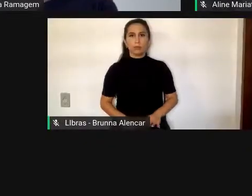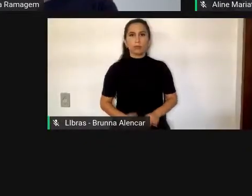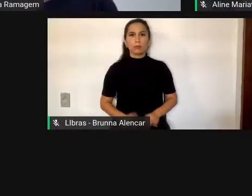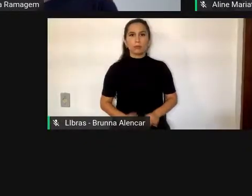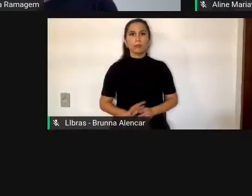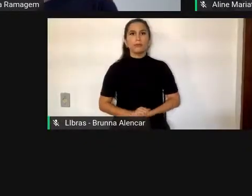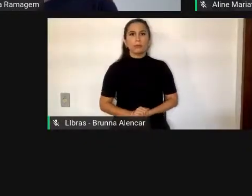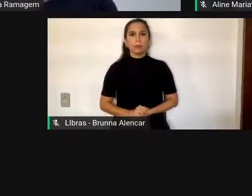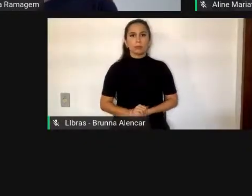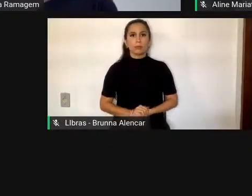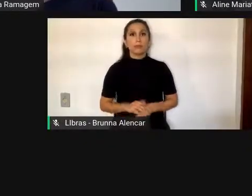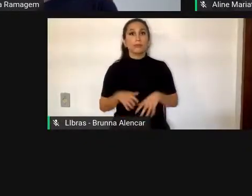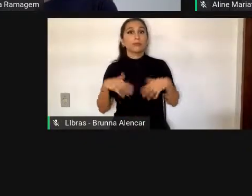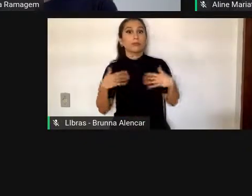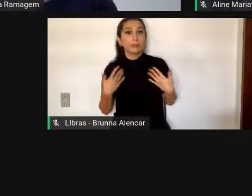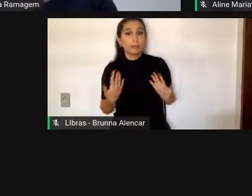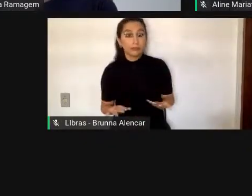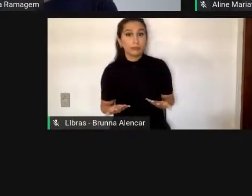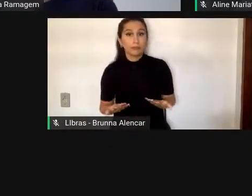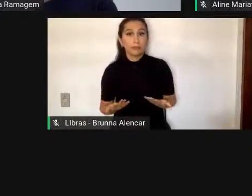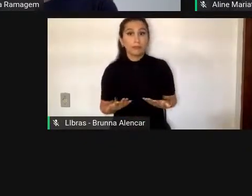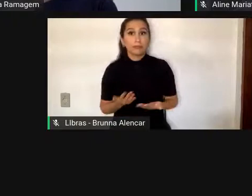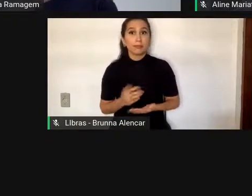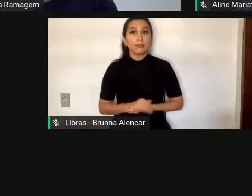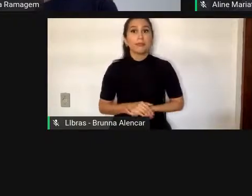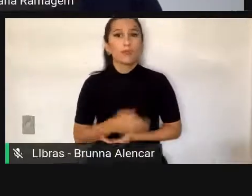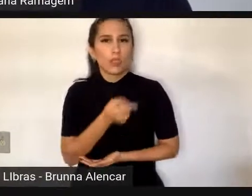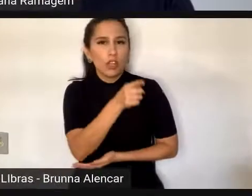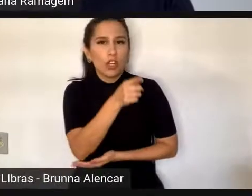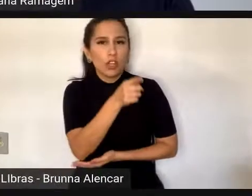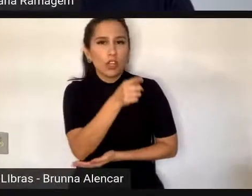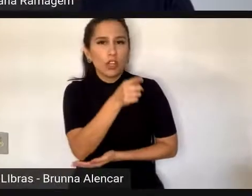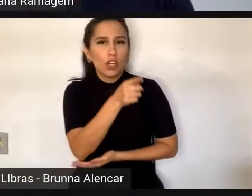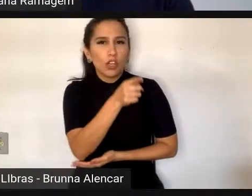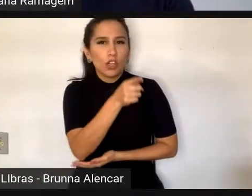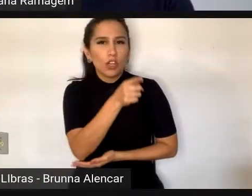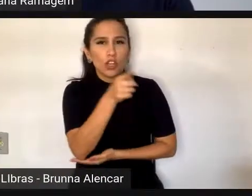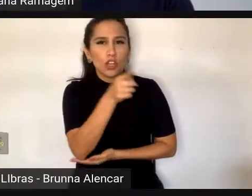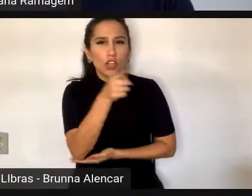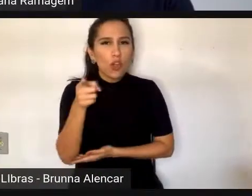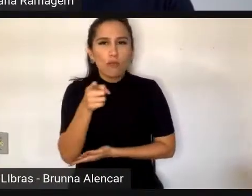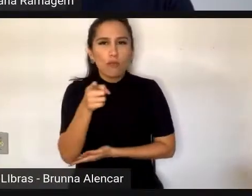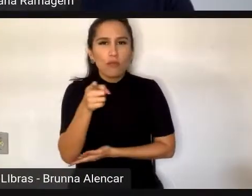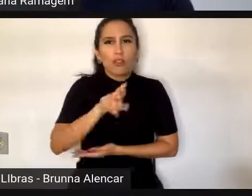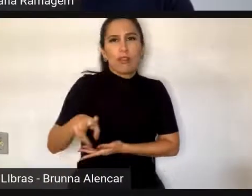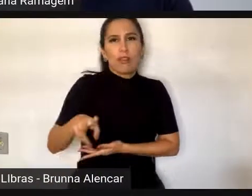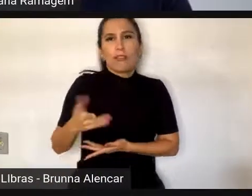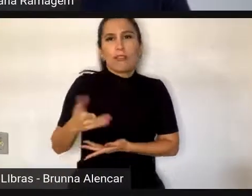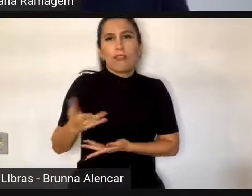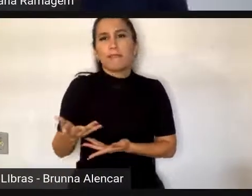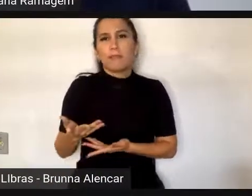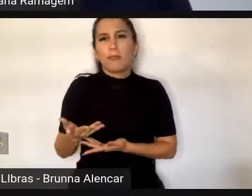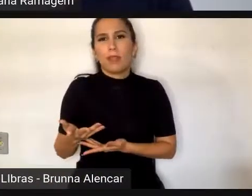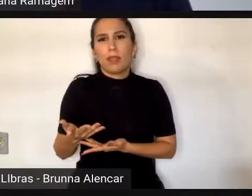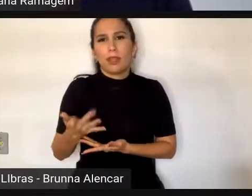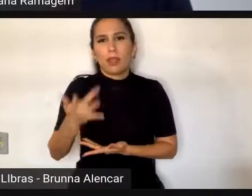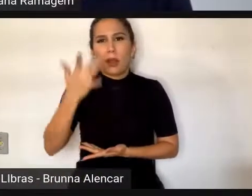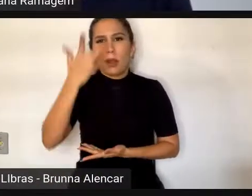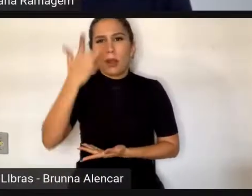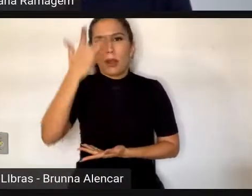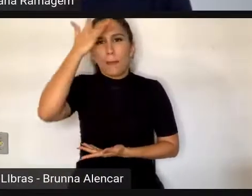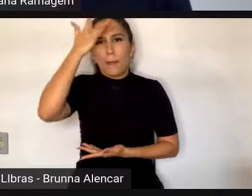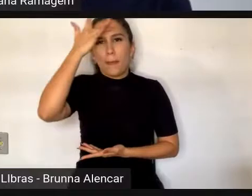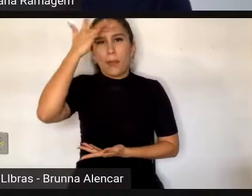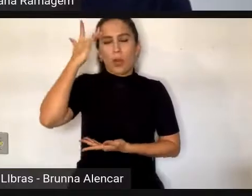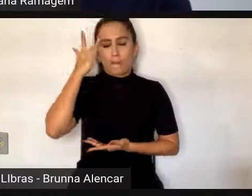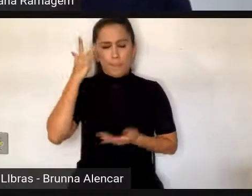Portanto, ele quer ser econômico. Então, você não é um preguiçoso. Você não é um cara que não está preocupado